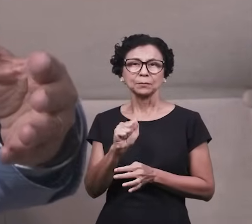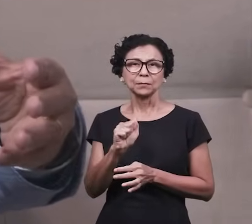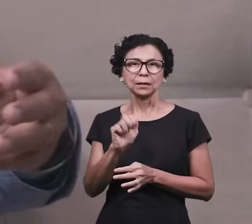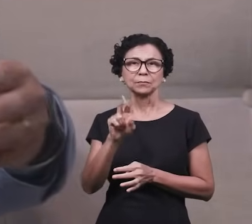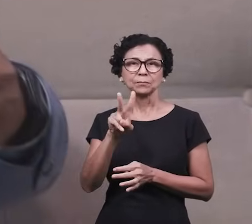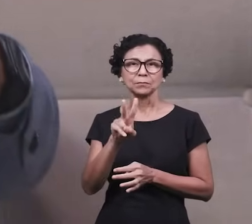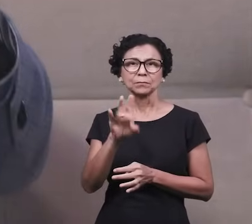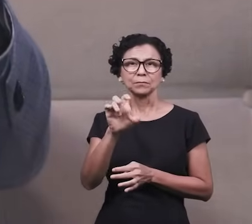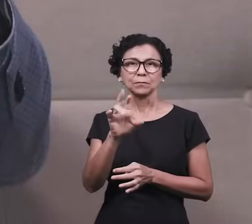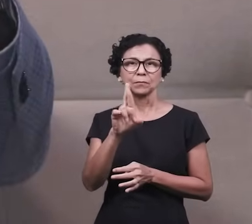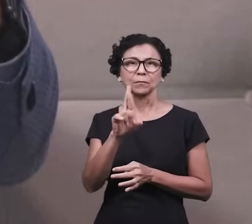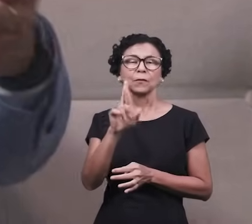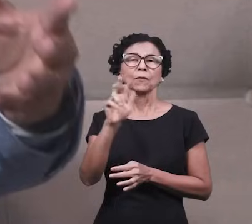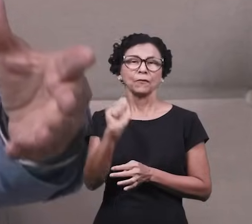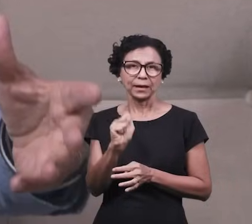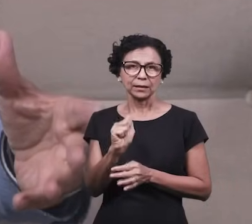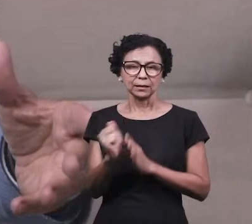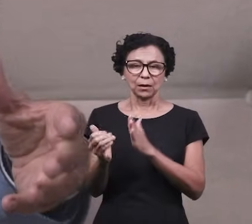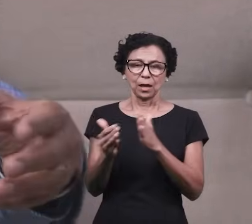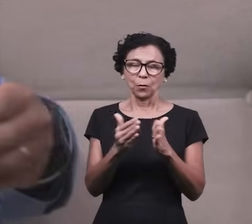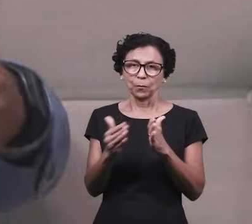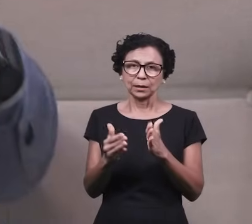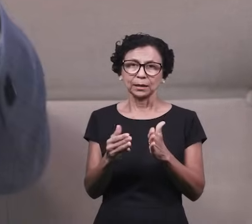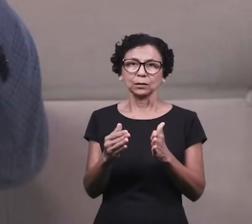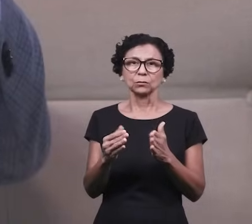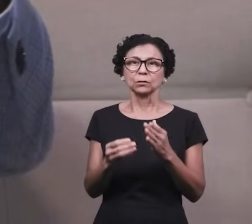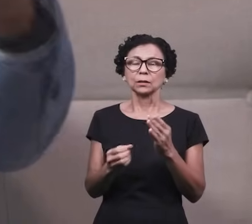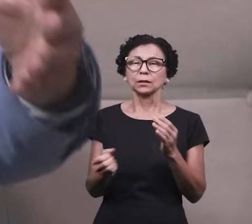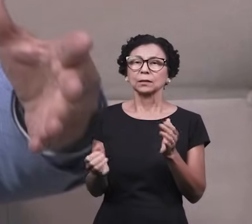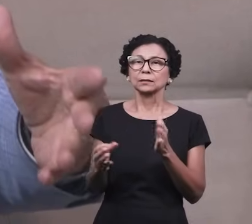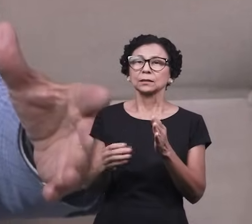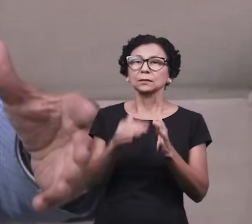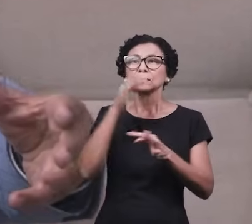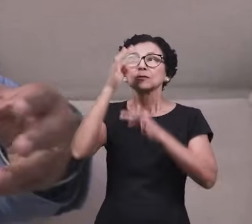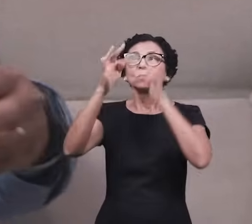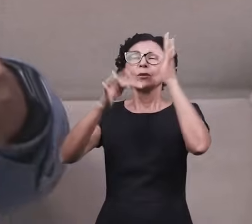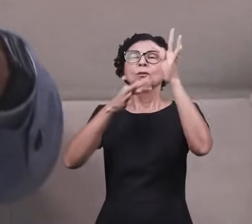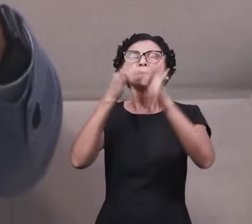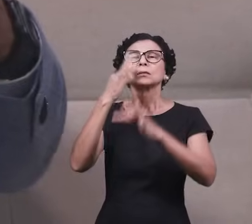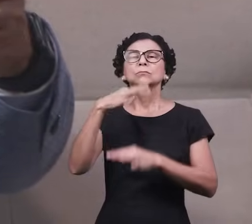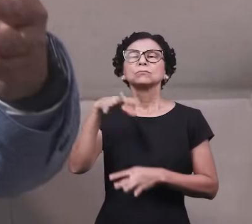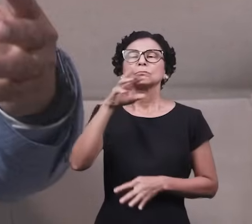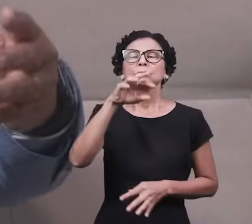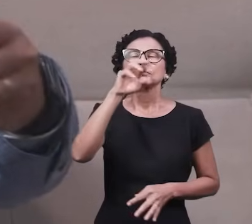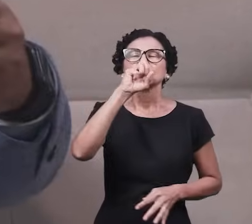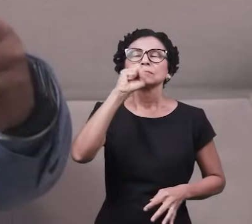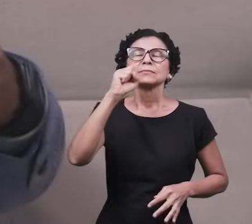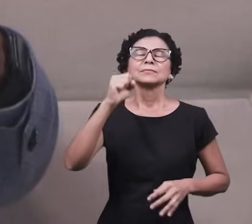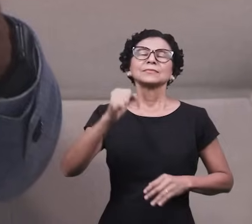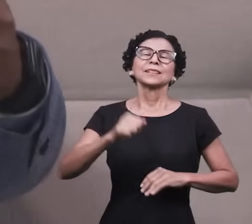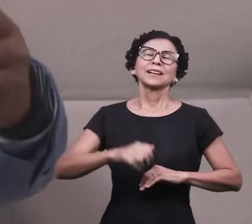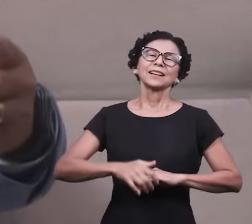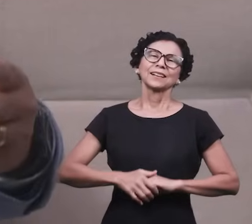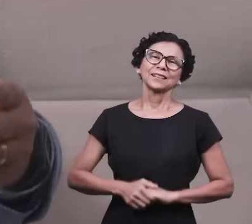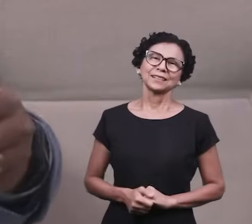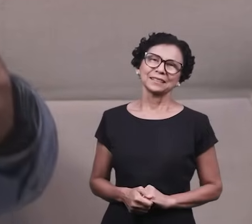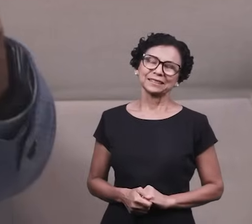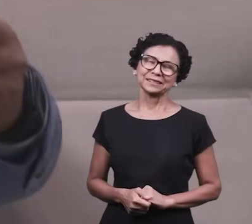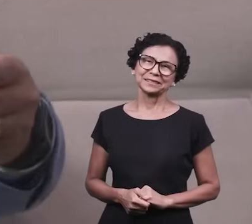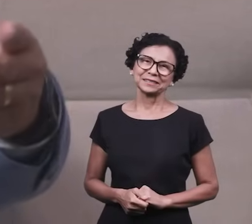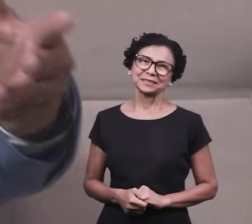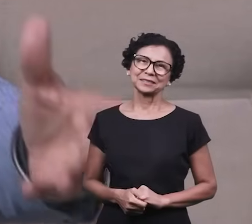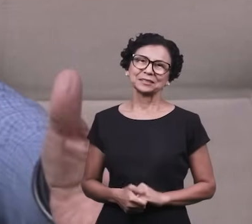das flores, o colorido das flores, o aroma das flores. Isso tudo é a